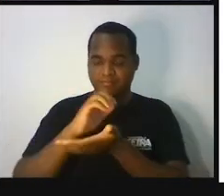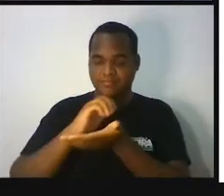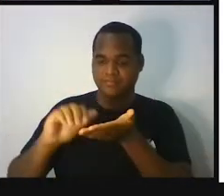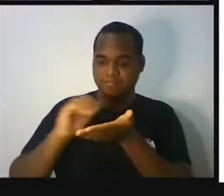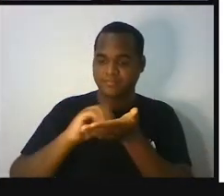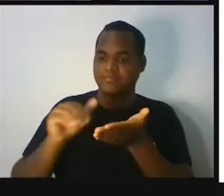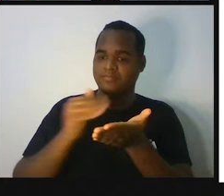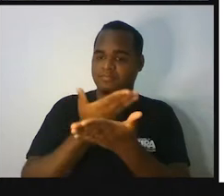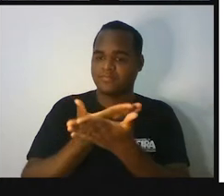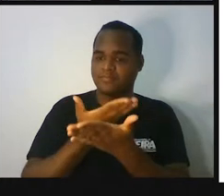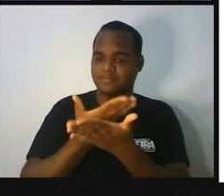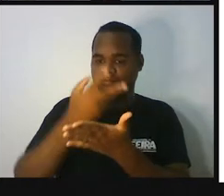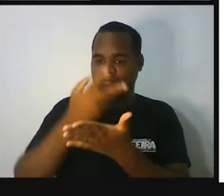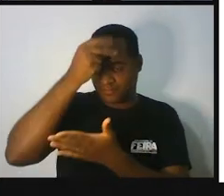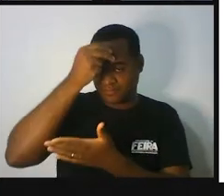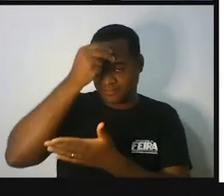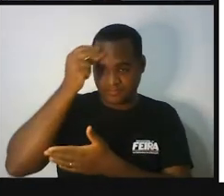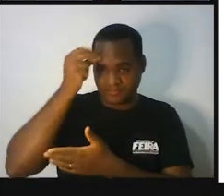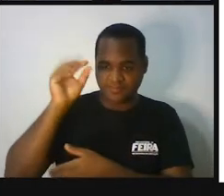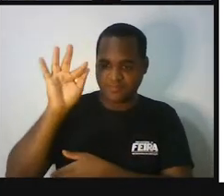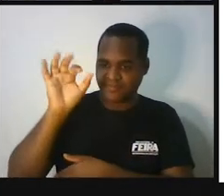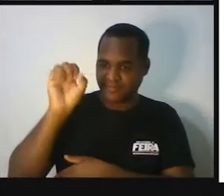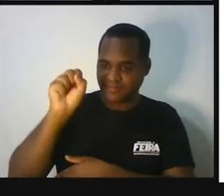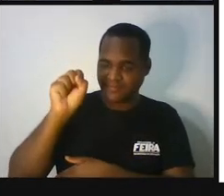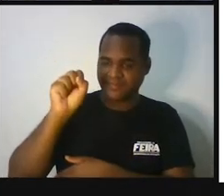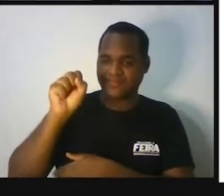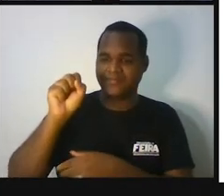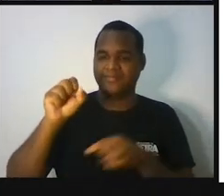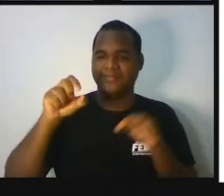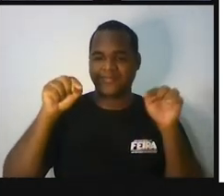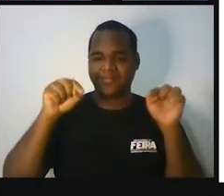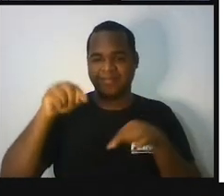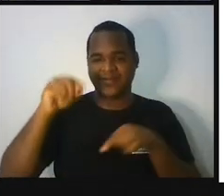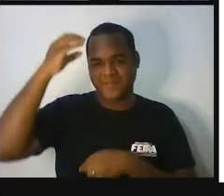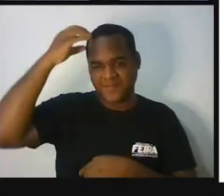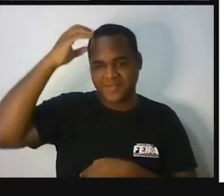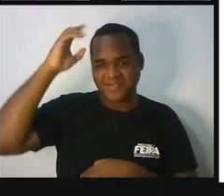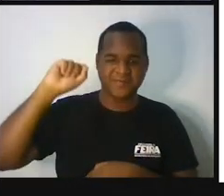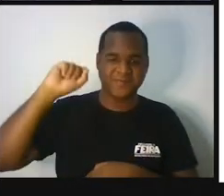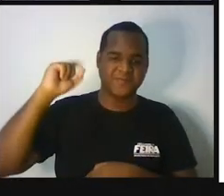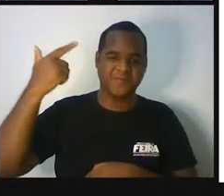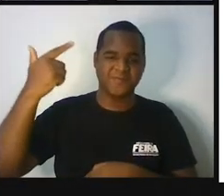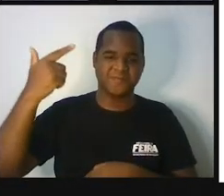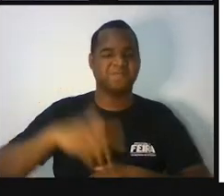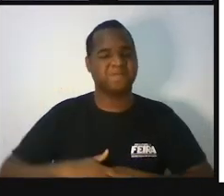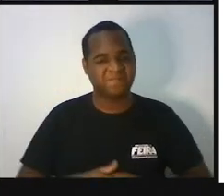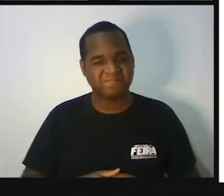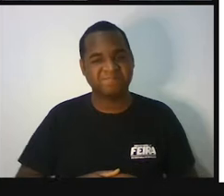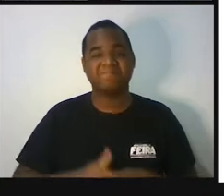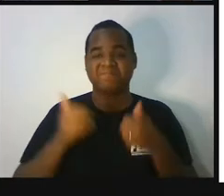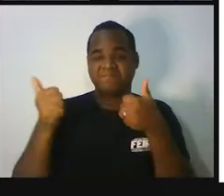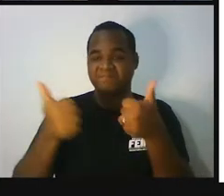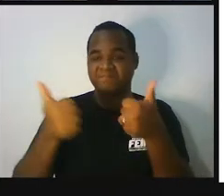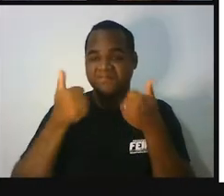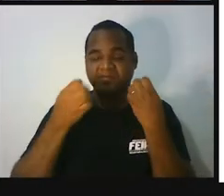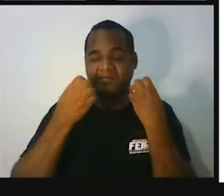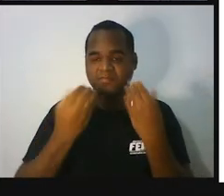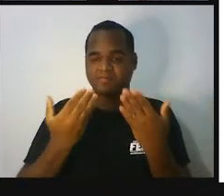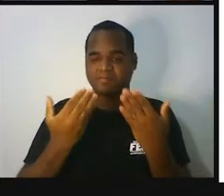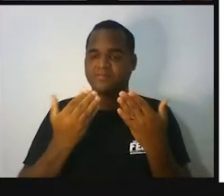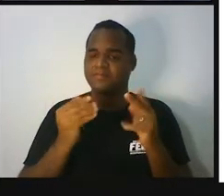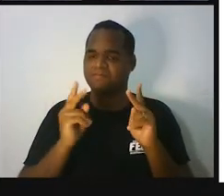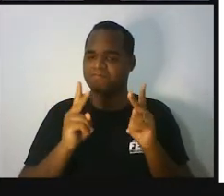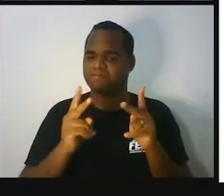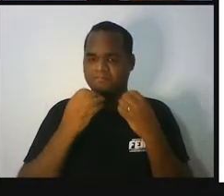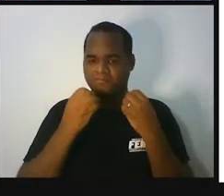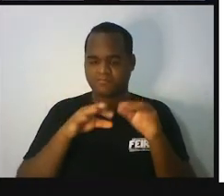Secretaria Municipal de Educação do nosso da nossa queridíssima cidade Feira de Santana. Tá bom? Beleza?